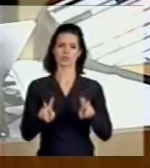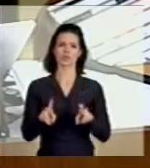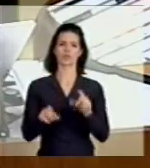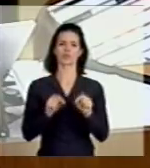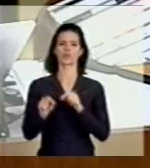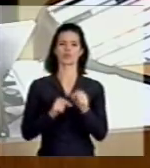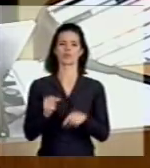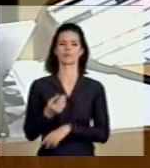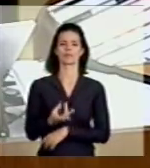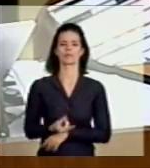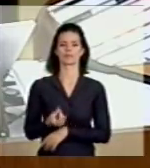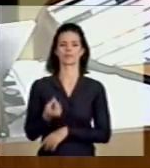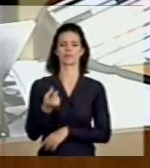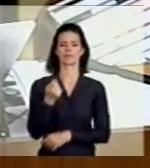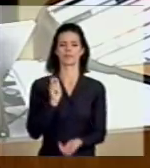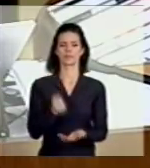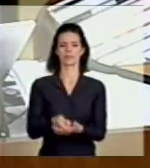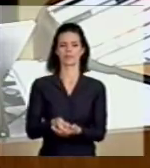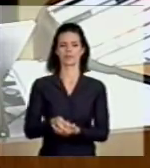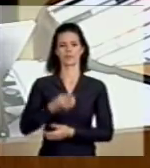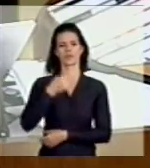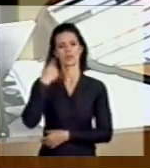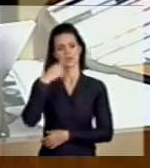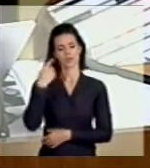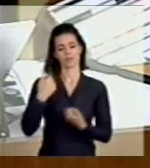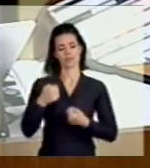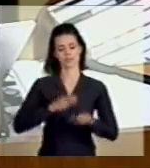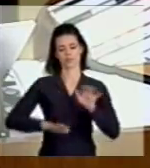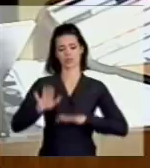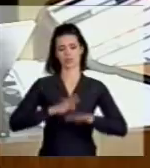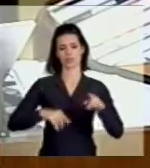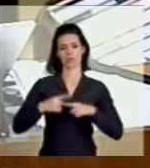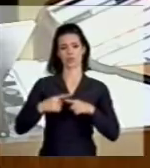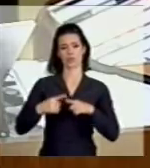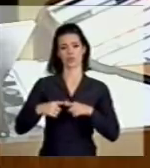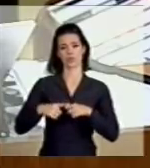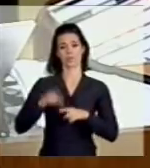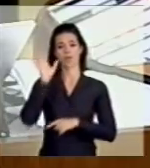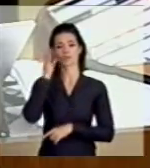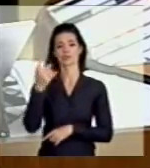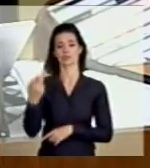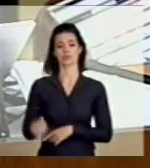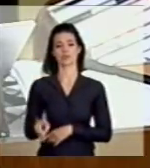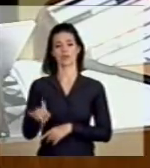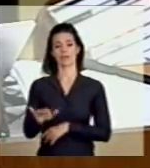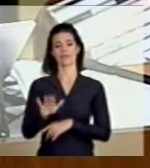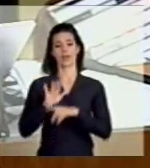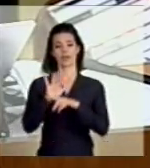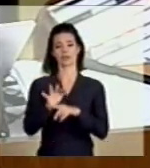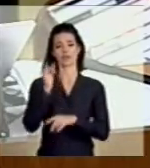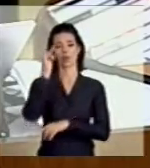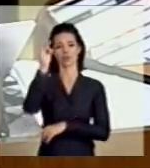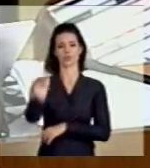advocatícios, e digo que essas devem ser sopesadas com cuidado, porque a decisão a ser proferida aqui será paradigmática para futuros acordos em